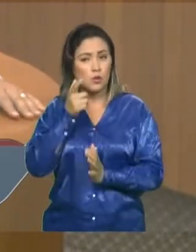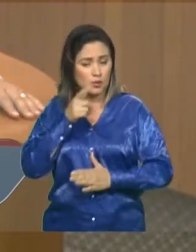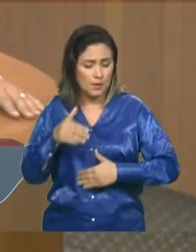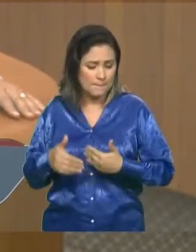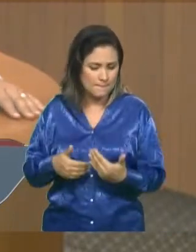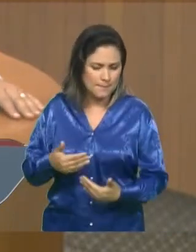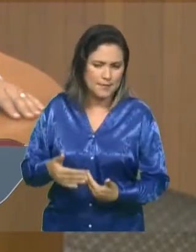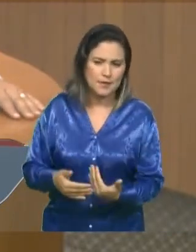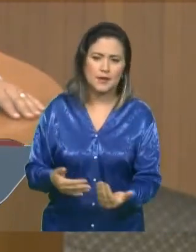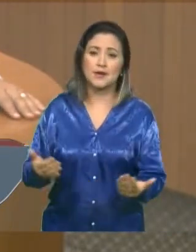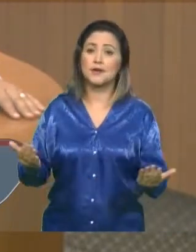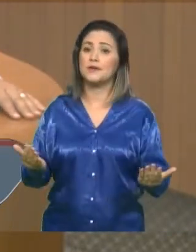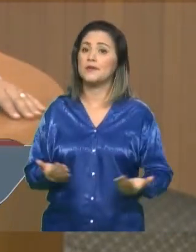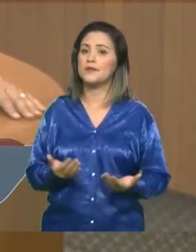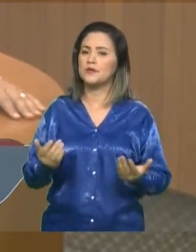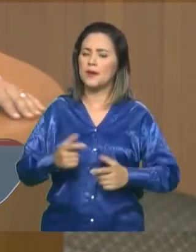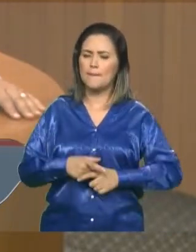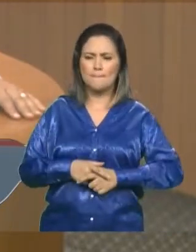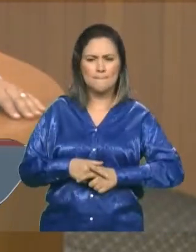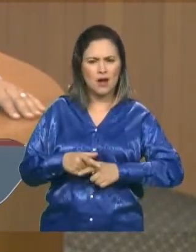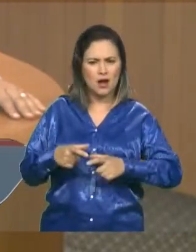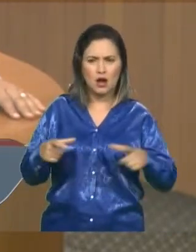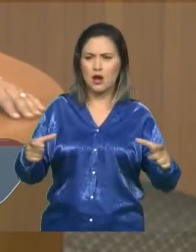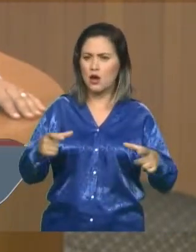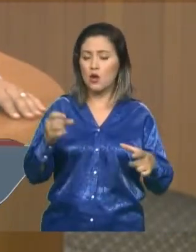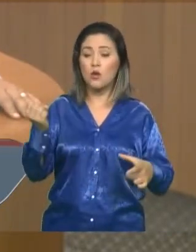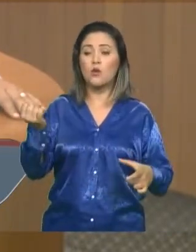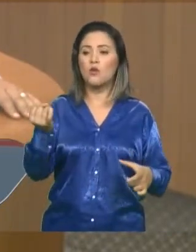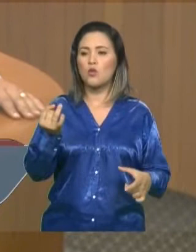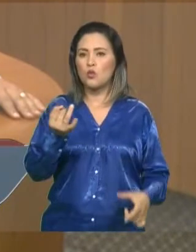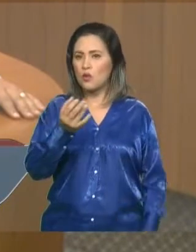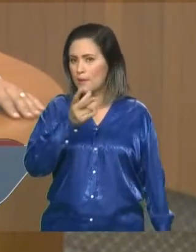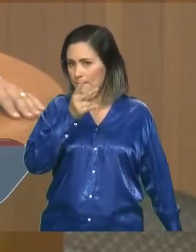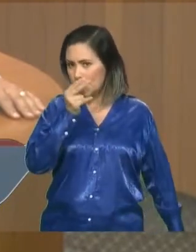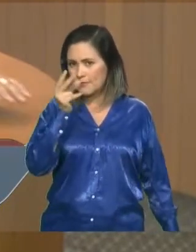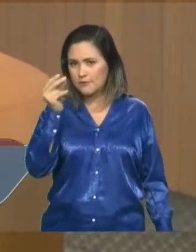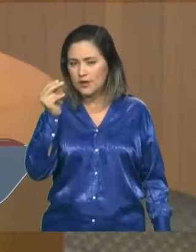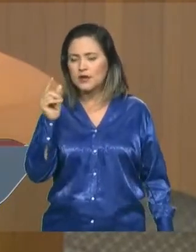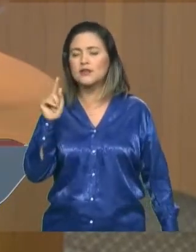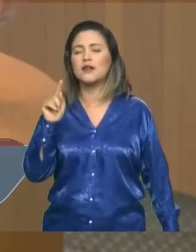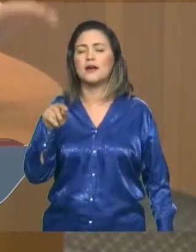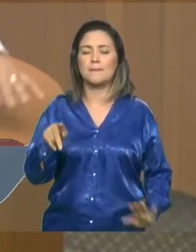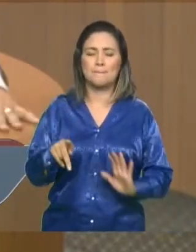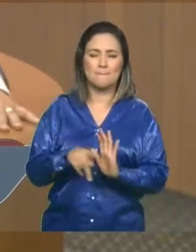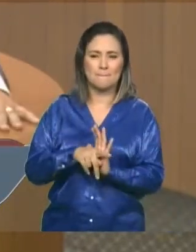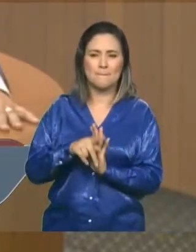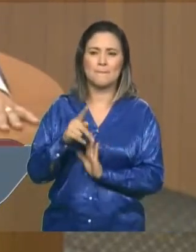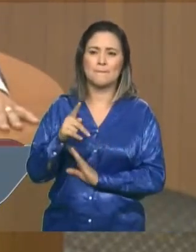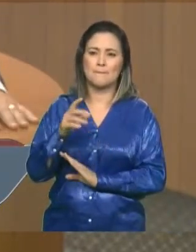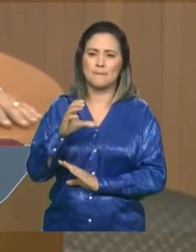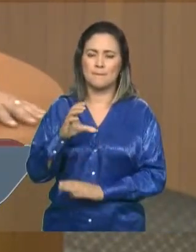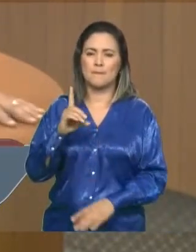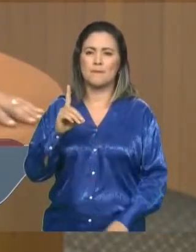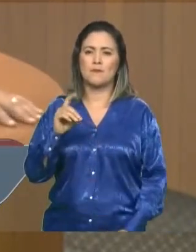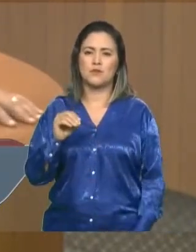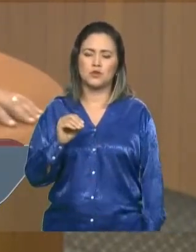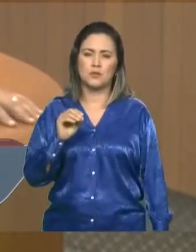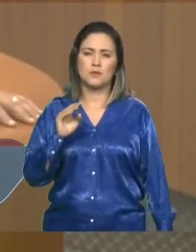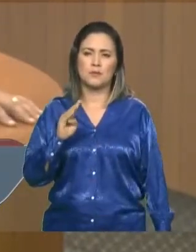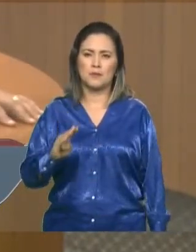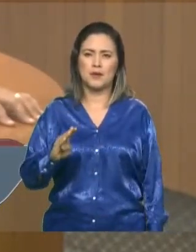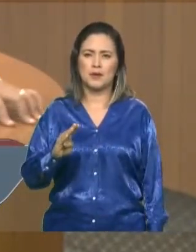tem o maior número de prefeitos do Maranhão. Entre todos os partidos, o PCdoB é o que mais